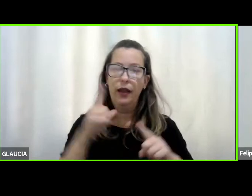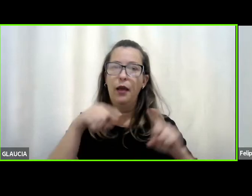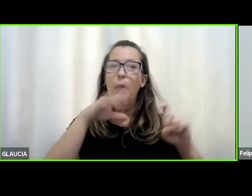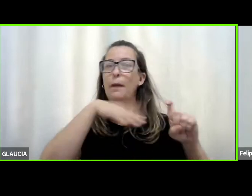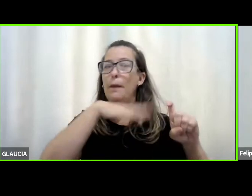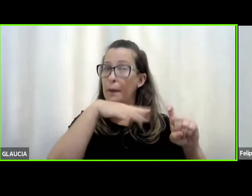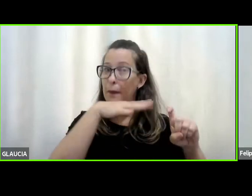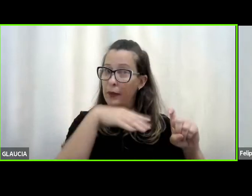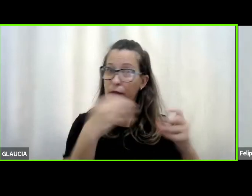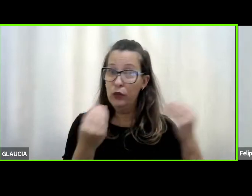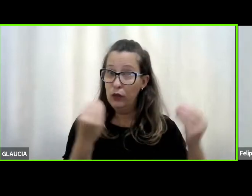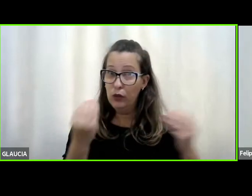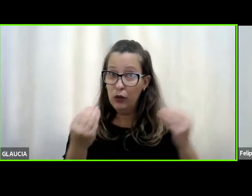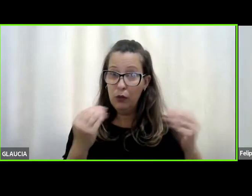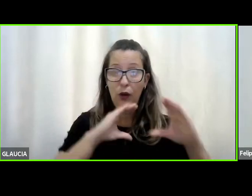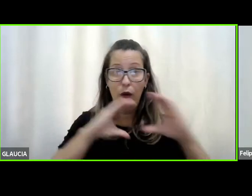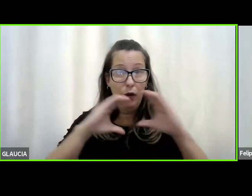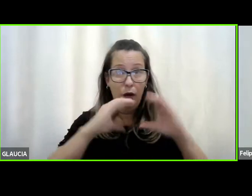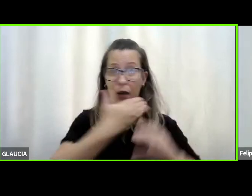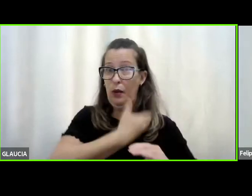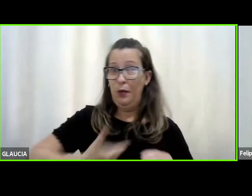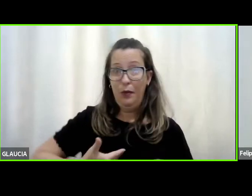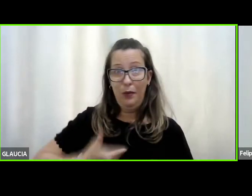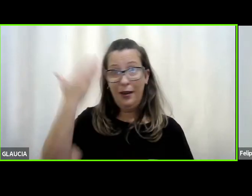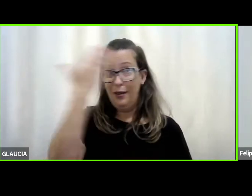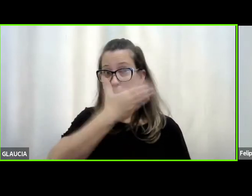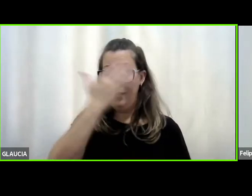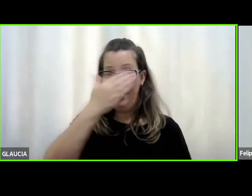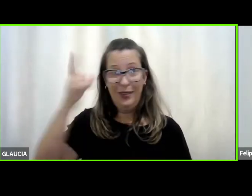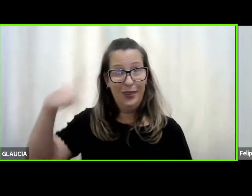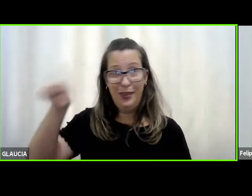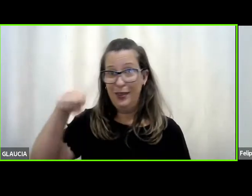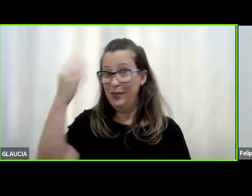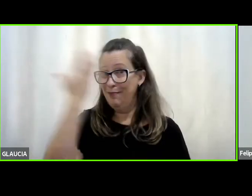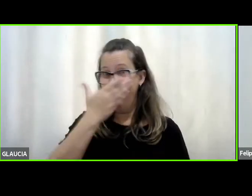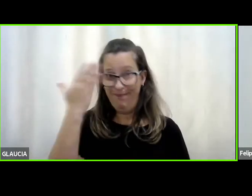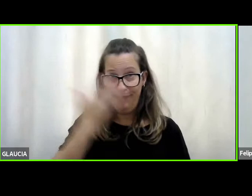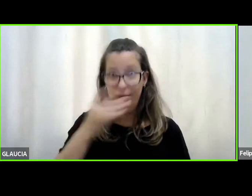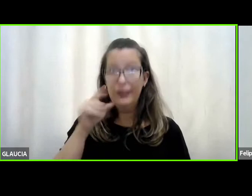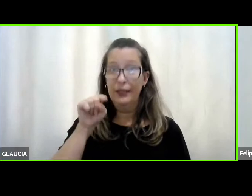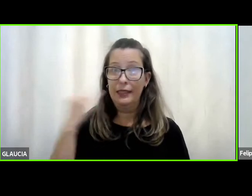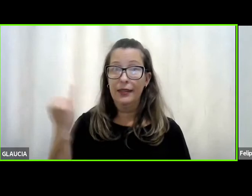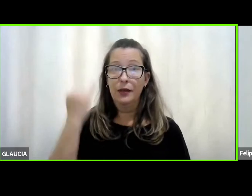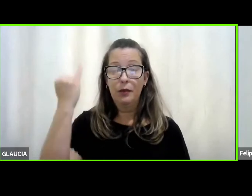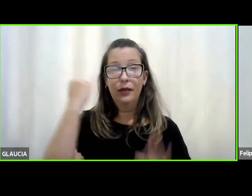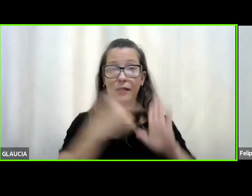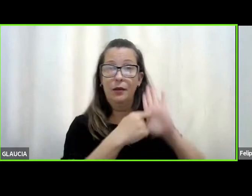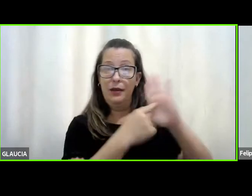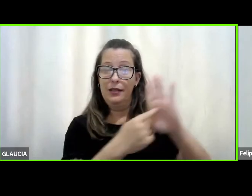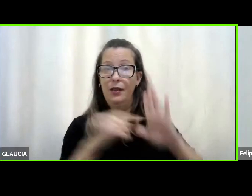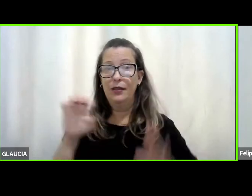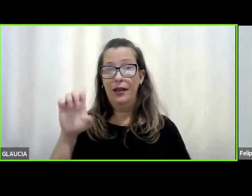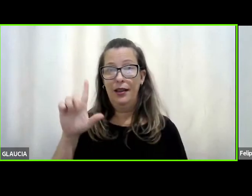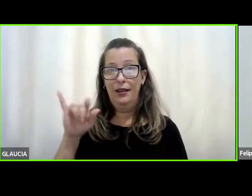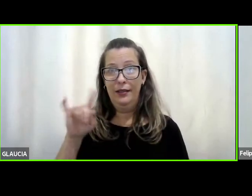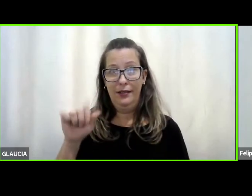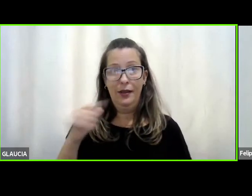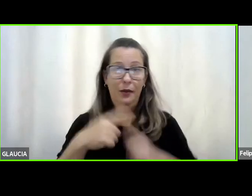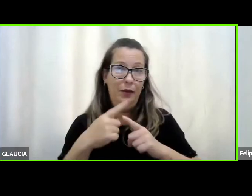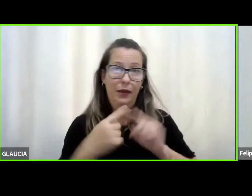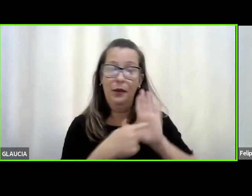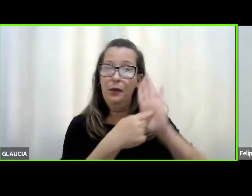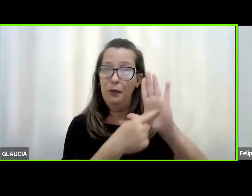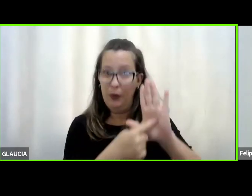vista, né? Isso foi muito interessante também nessa apresentação anterior da Elisa, né? Porque mostra o quanto que em